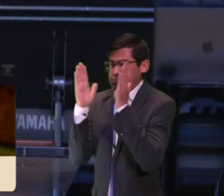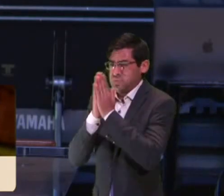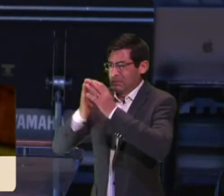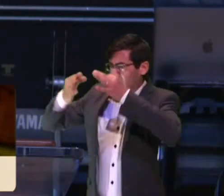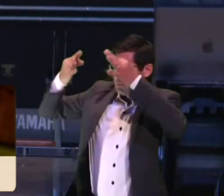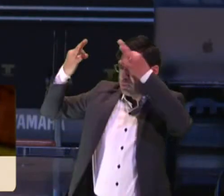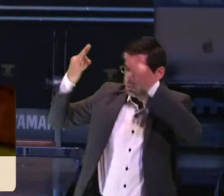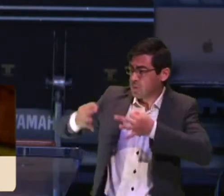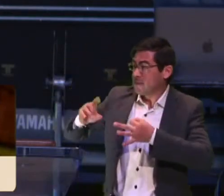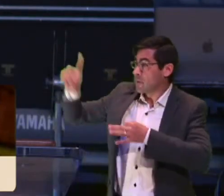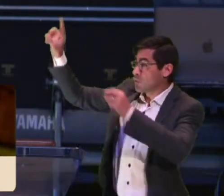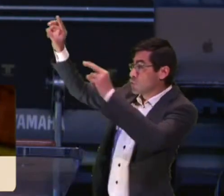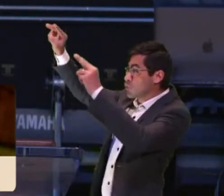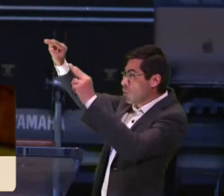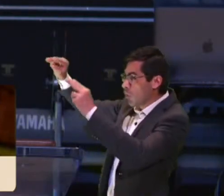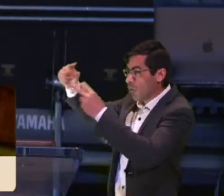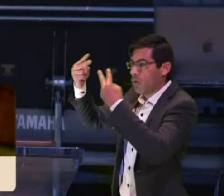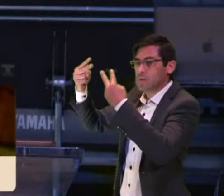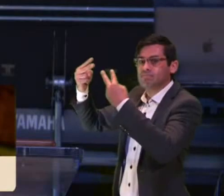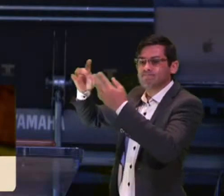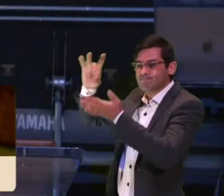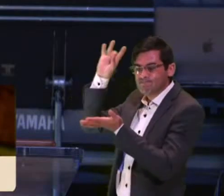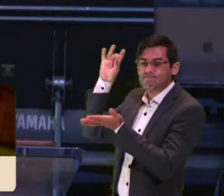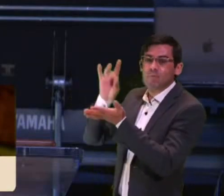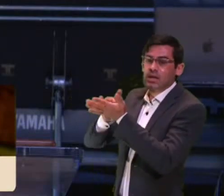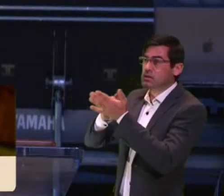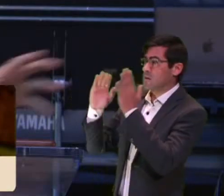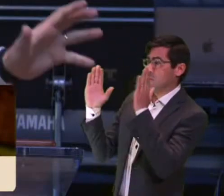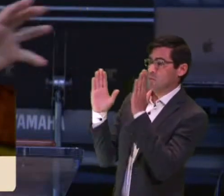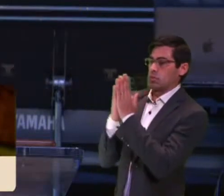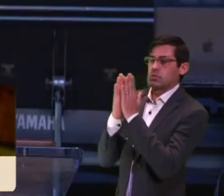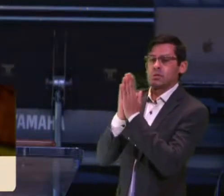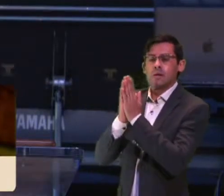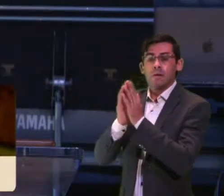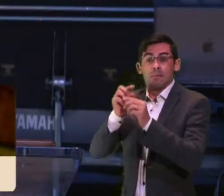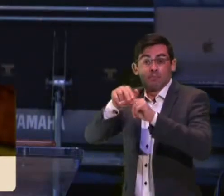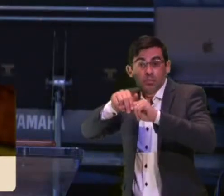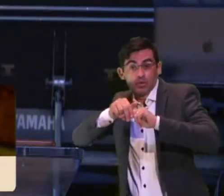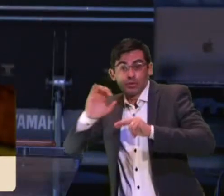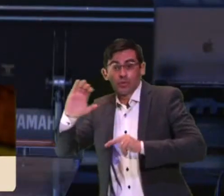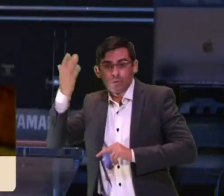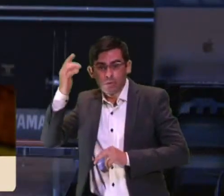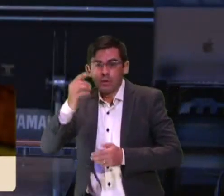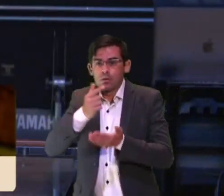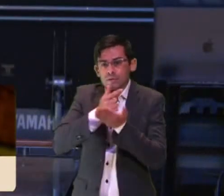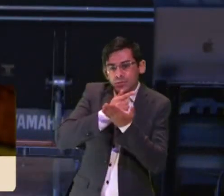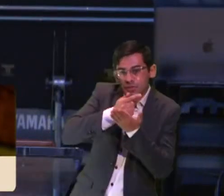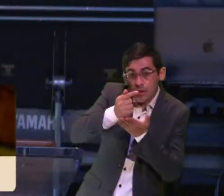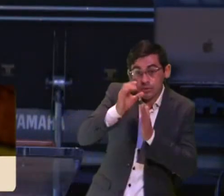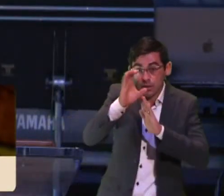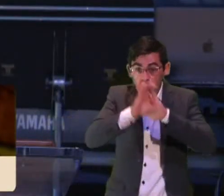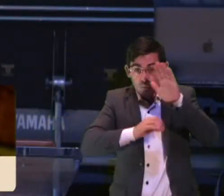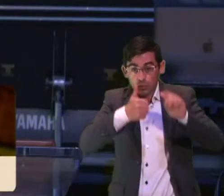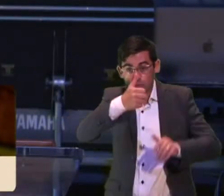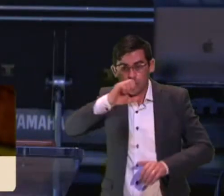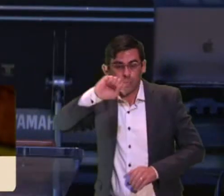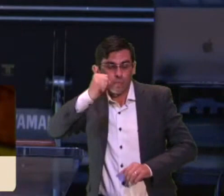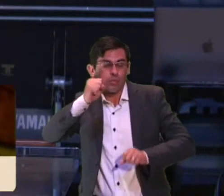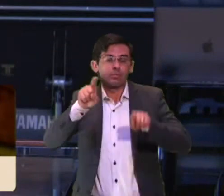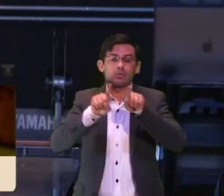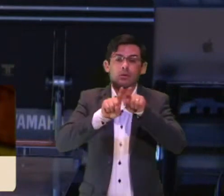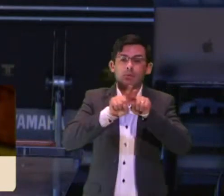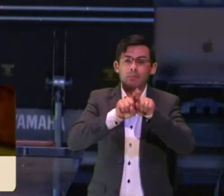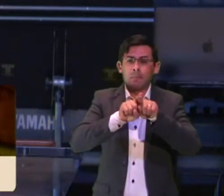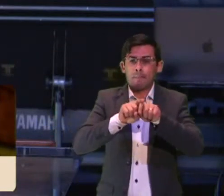uma atenção especial da parte do Senhor. É isso que acontece, por exemplo, em Gênesis capítulo 18,